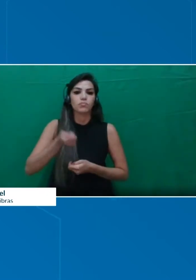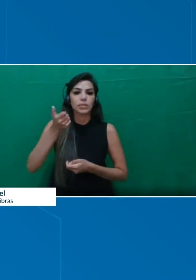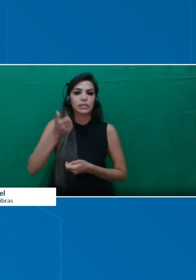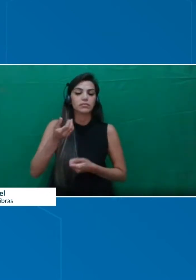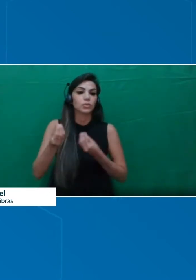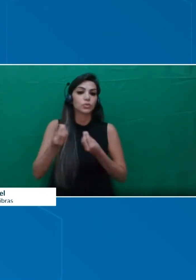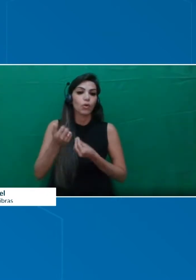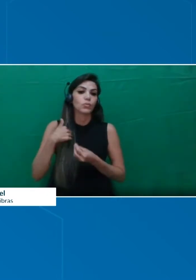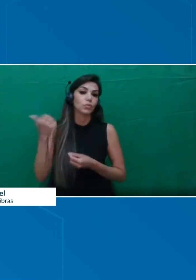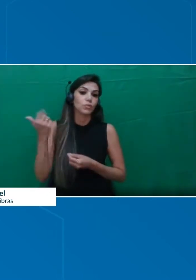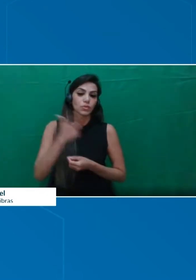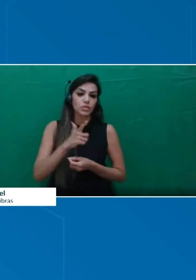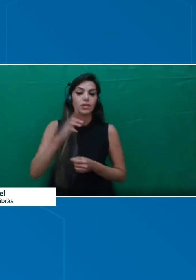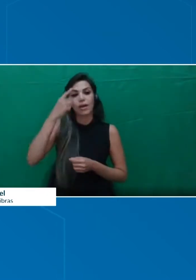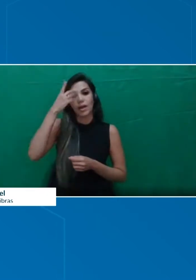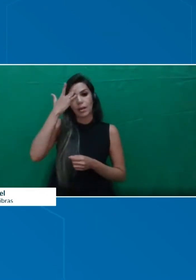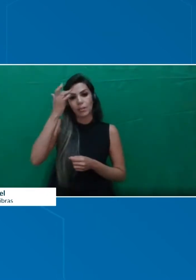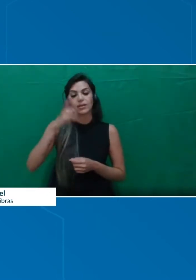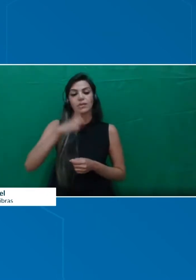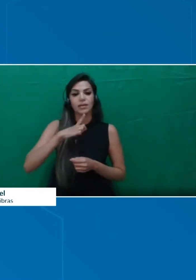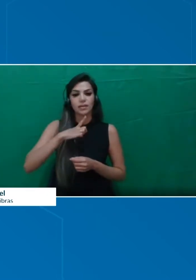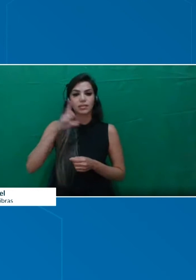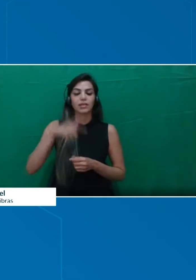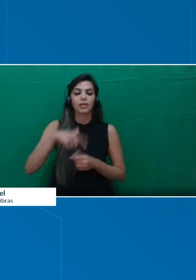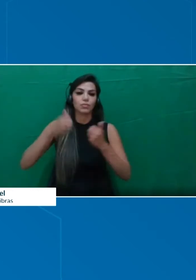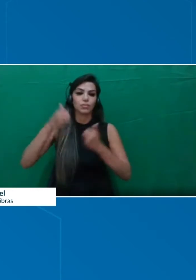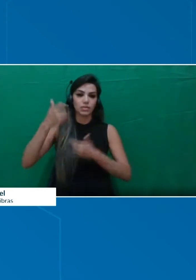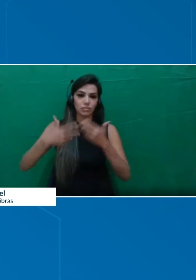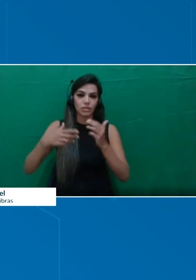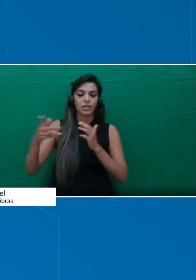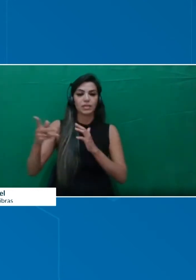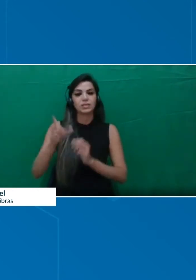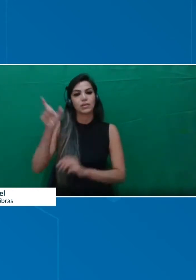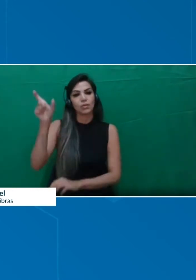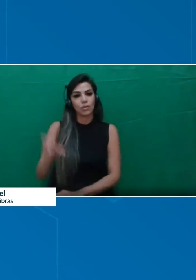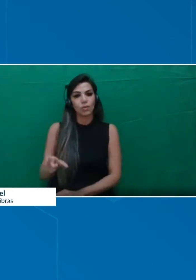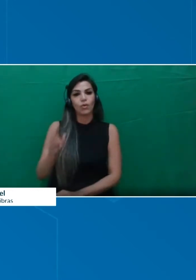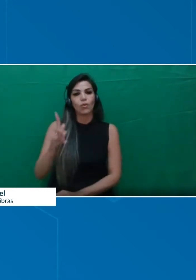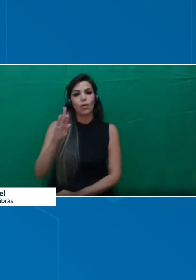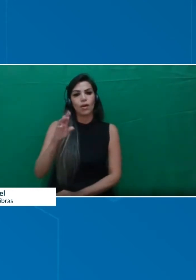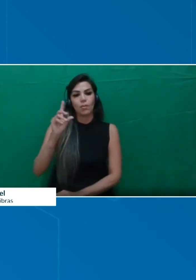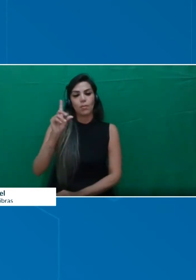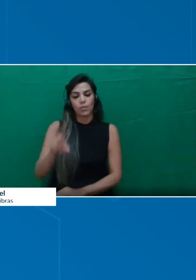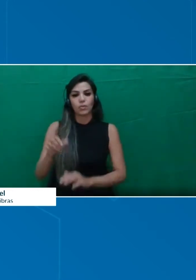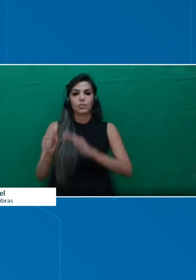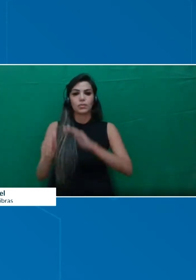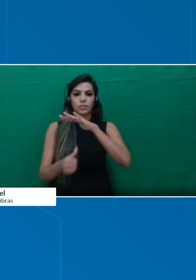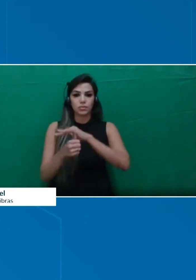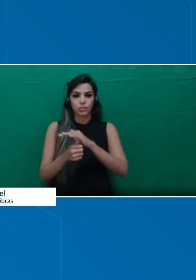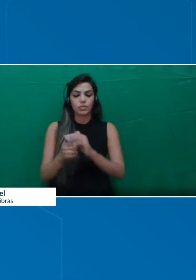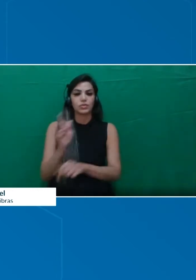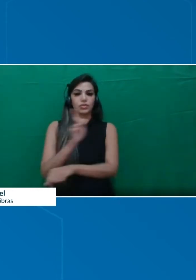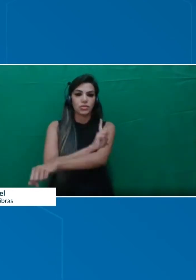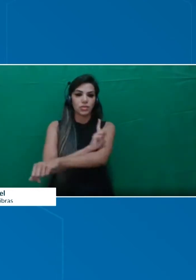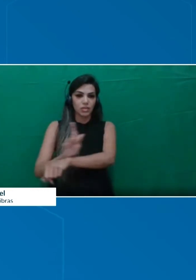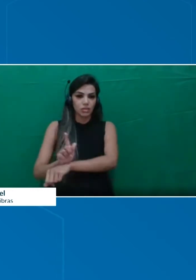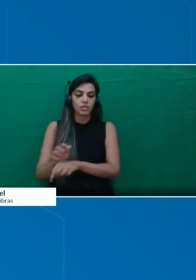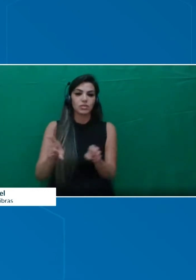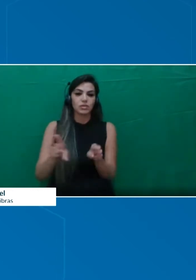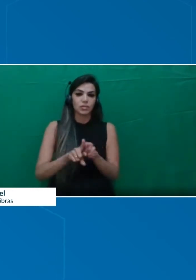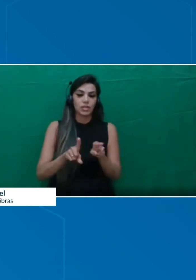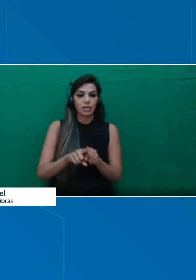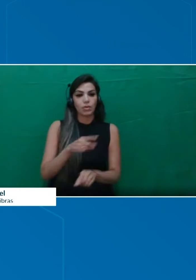pró-reitora de graduação e com o professor Lawrence, que é do CGA, né, que trabalha diretamente